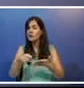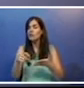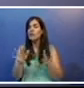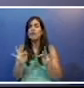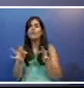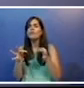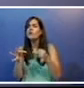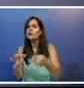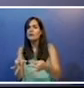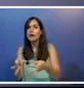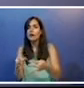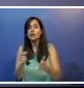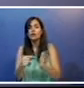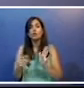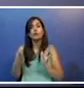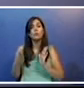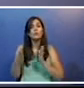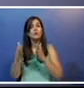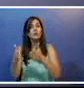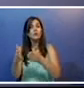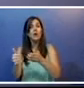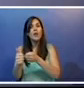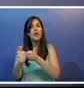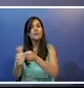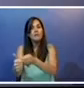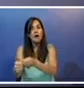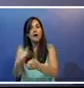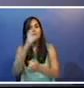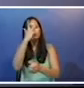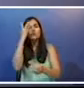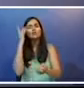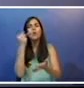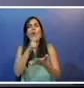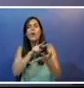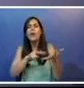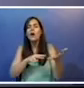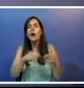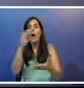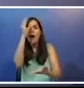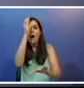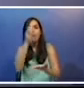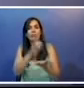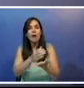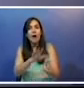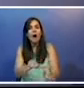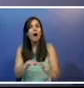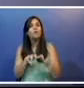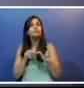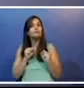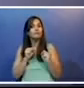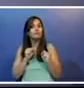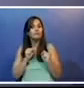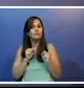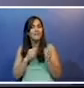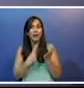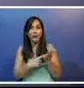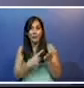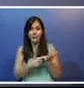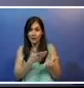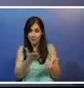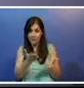o objetivo de levar leitores a aderir à sua tese? A concordar com a sua